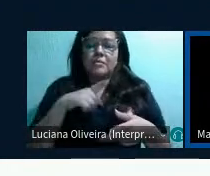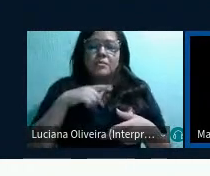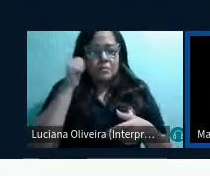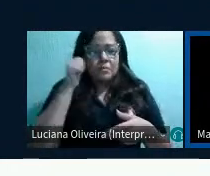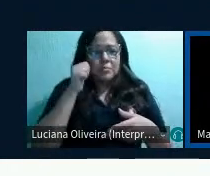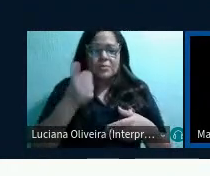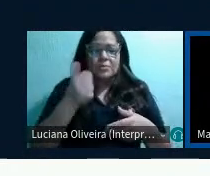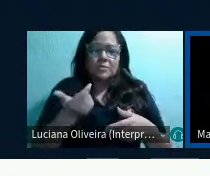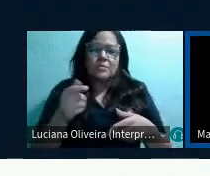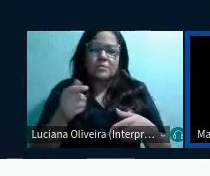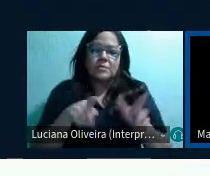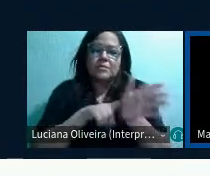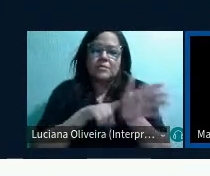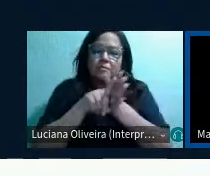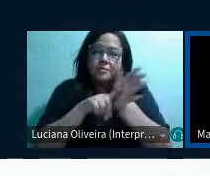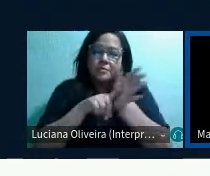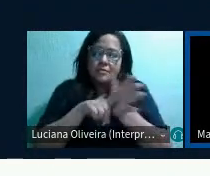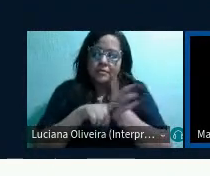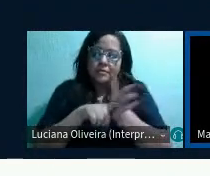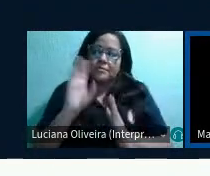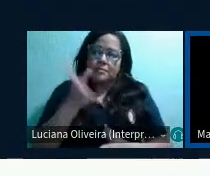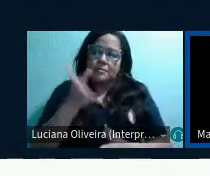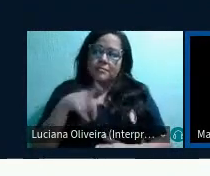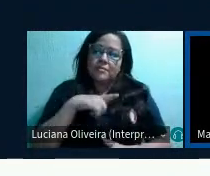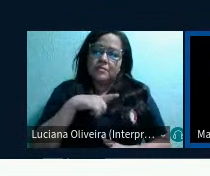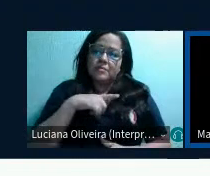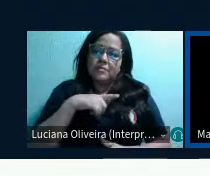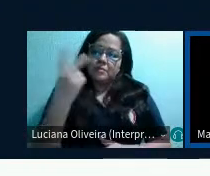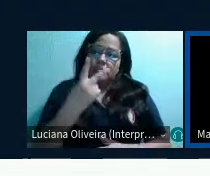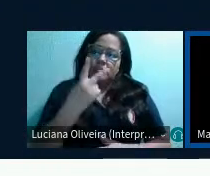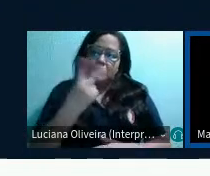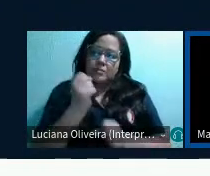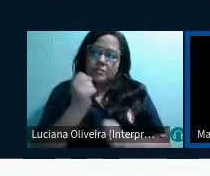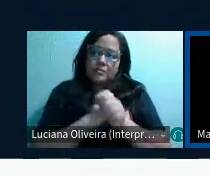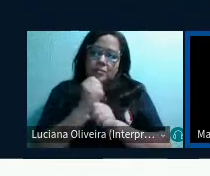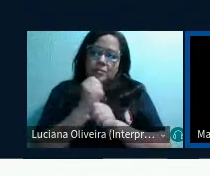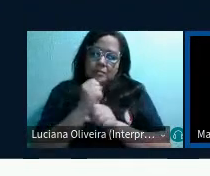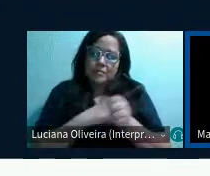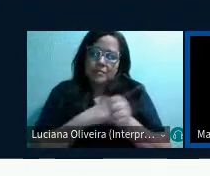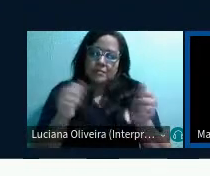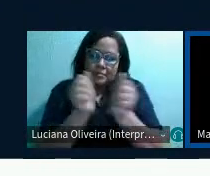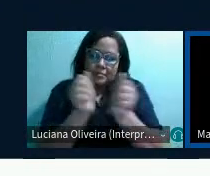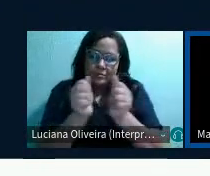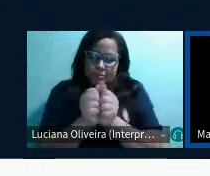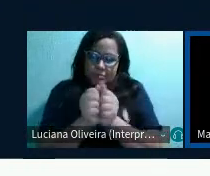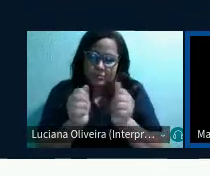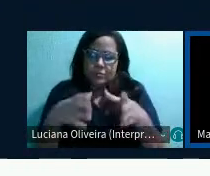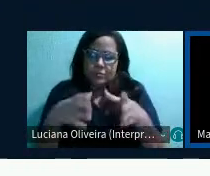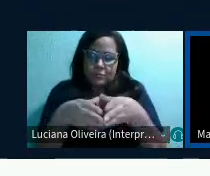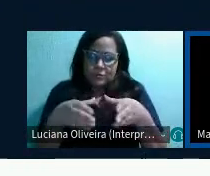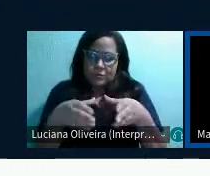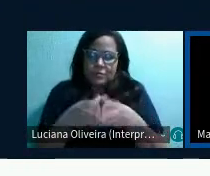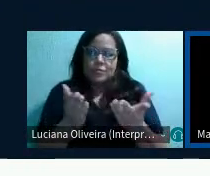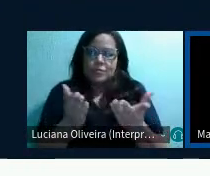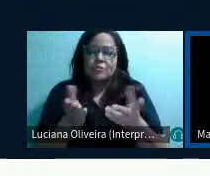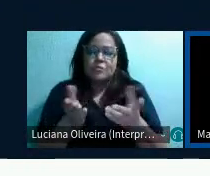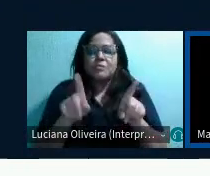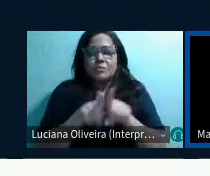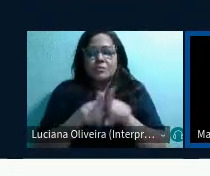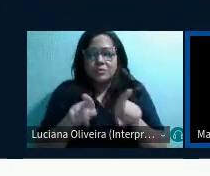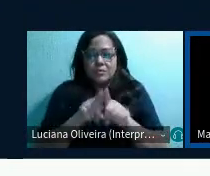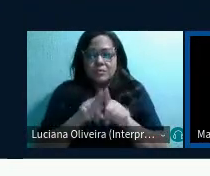anos que ela está com a gente. Ela é nossa monitora do Alô Robótica e participou da OBR, tanto da prática quanto da